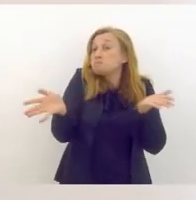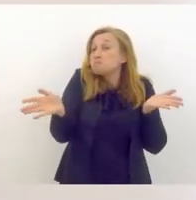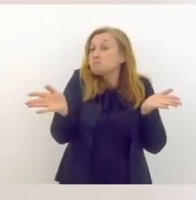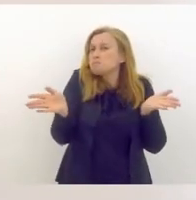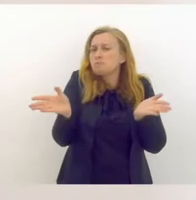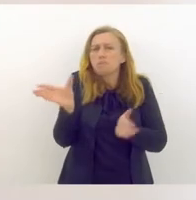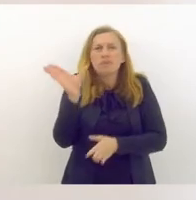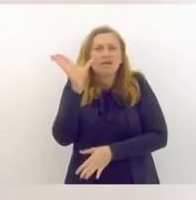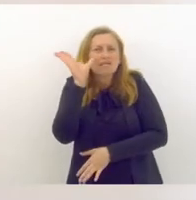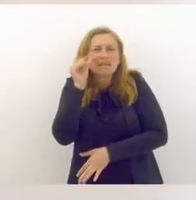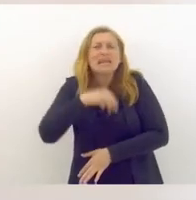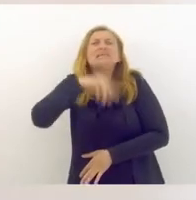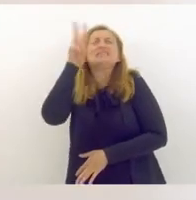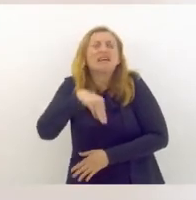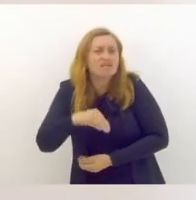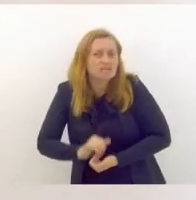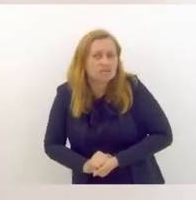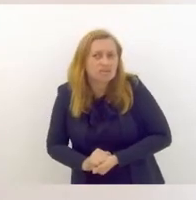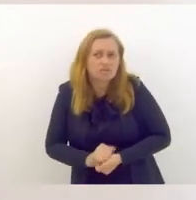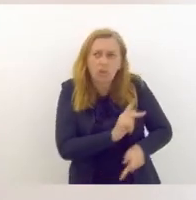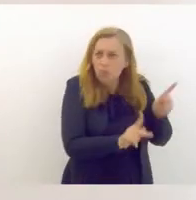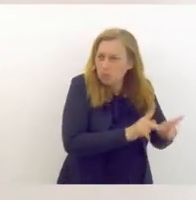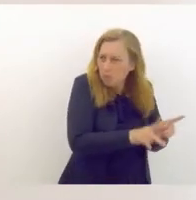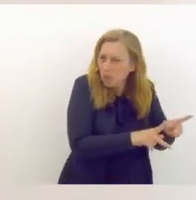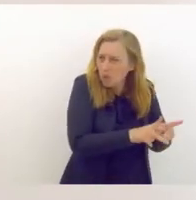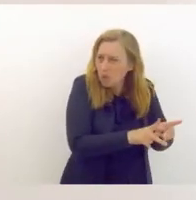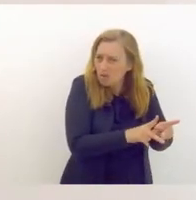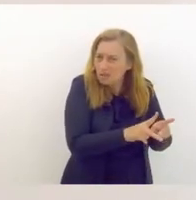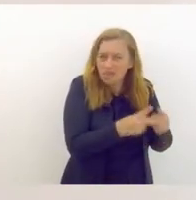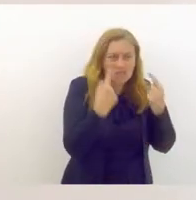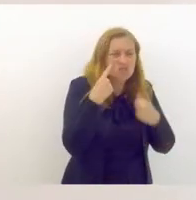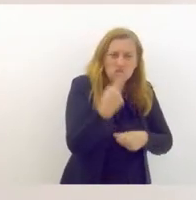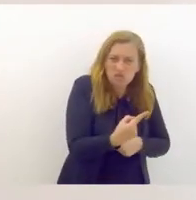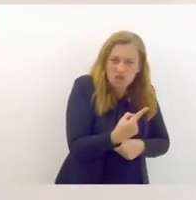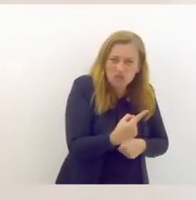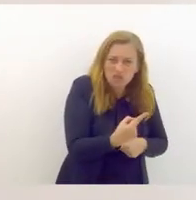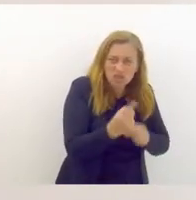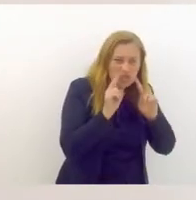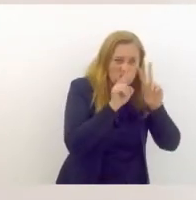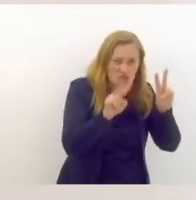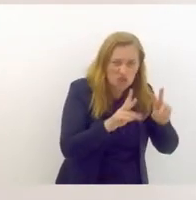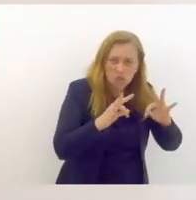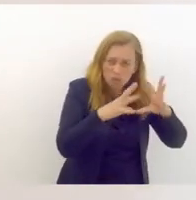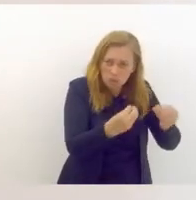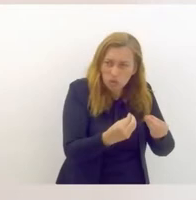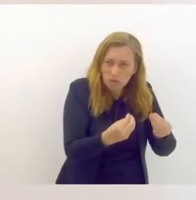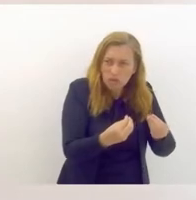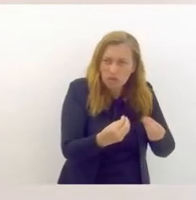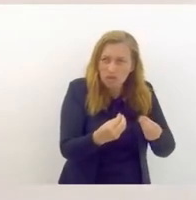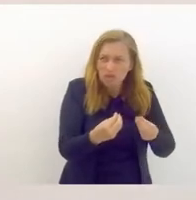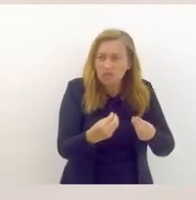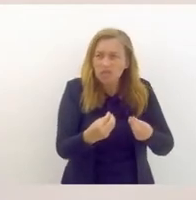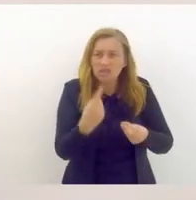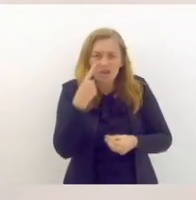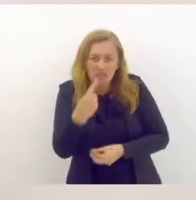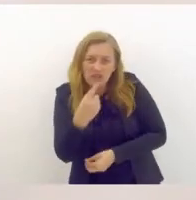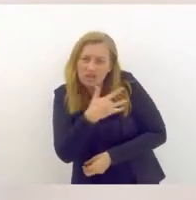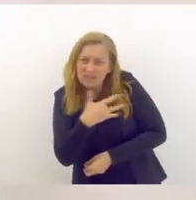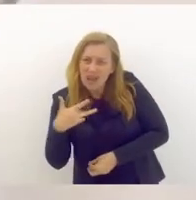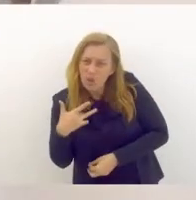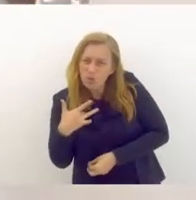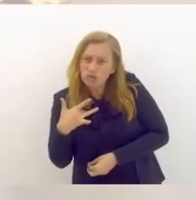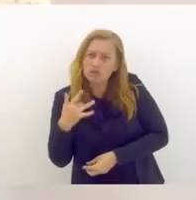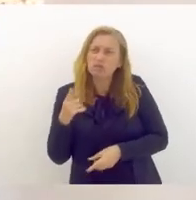é interesse de quem? A população ela está sendo visualizada como um todo? está sendo visualizada a questão da saúde. E